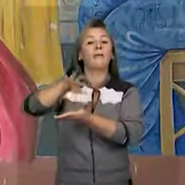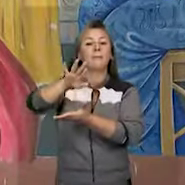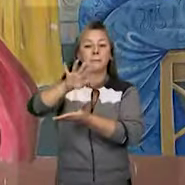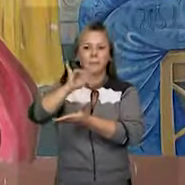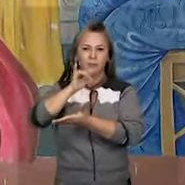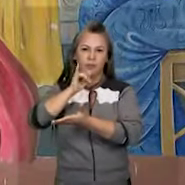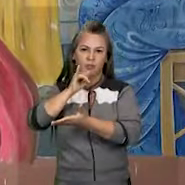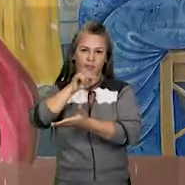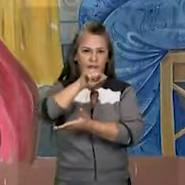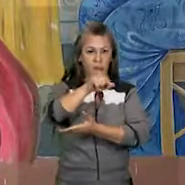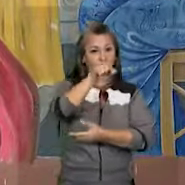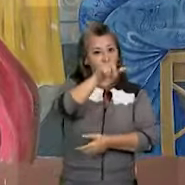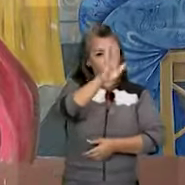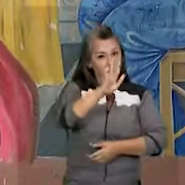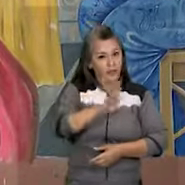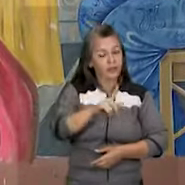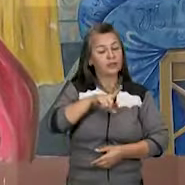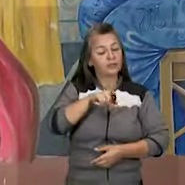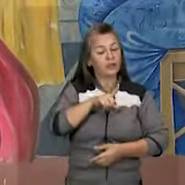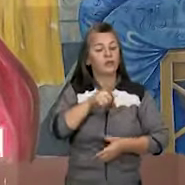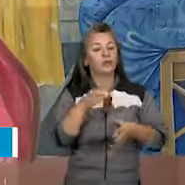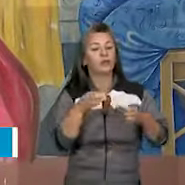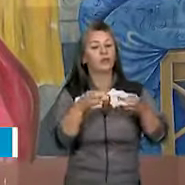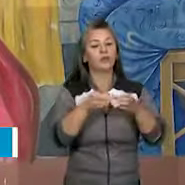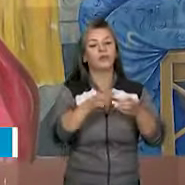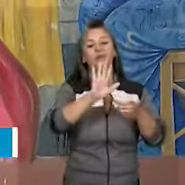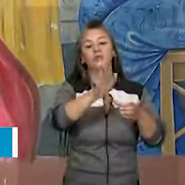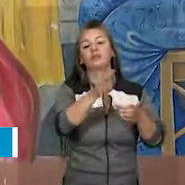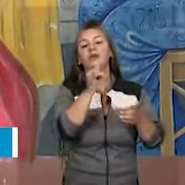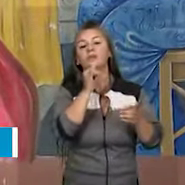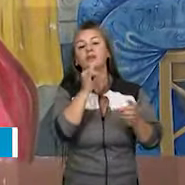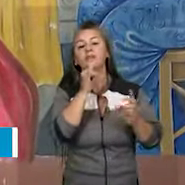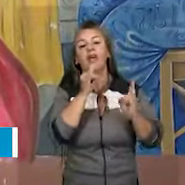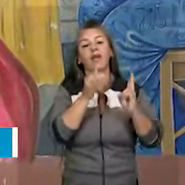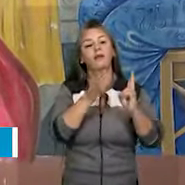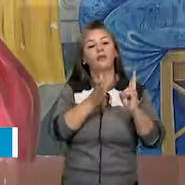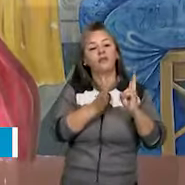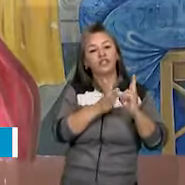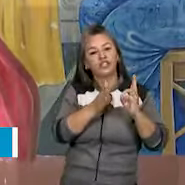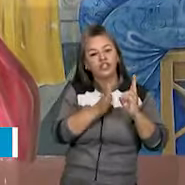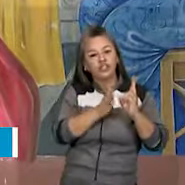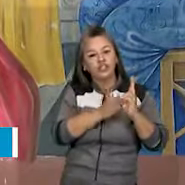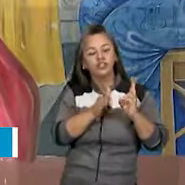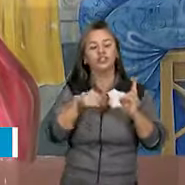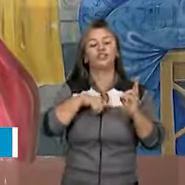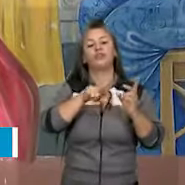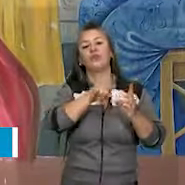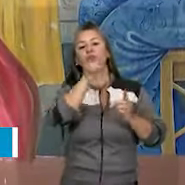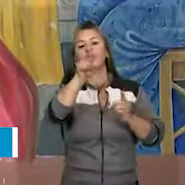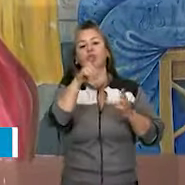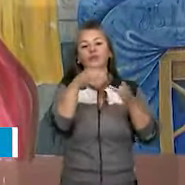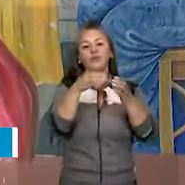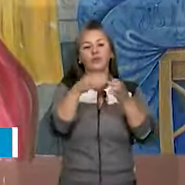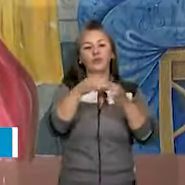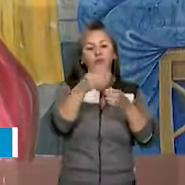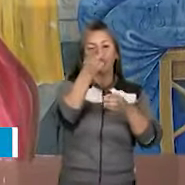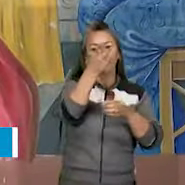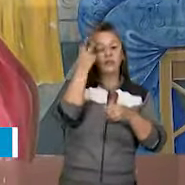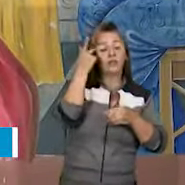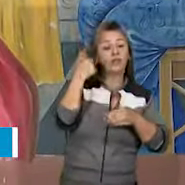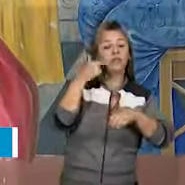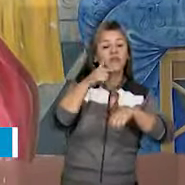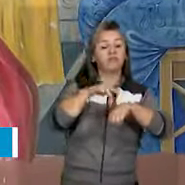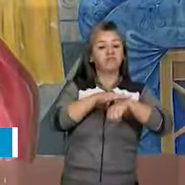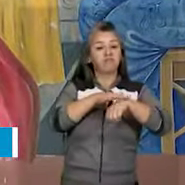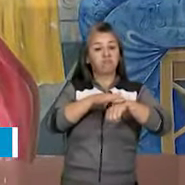também temos pessoas de outras cores de pele diferentes que, devido aos fatores, né, relacionados ao processo